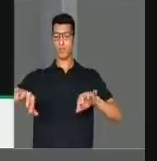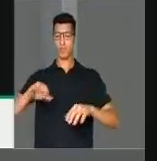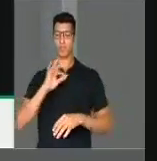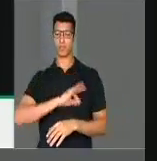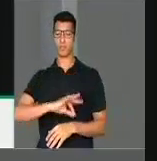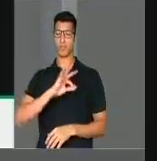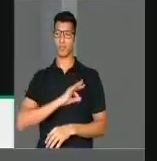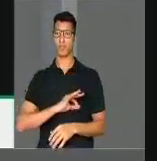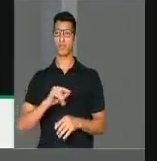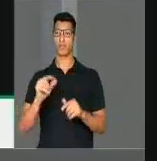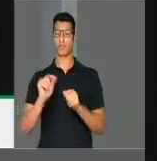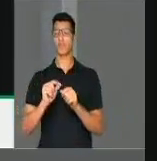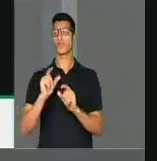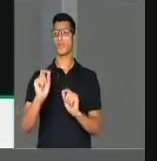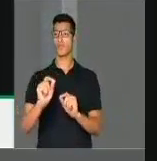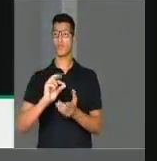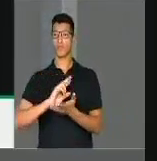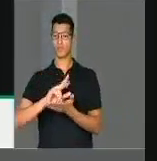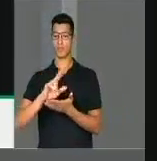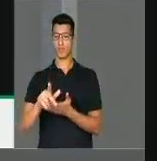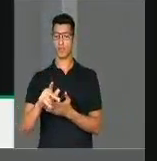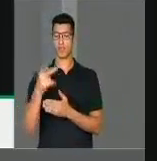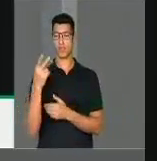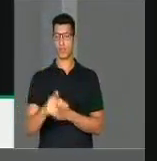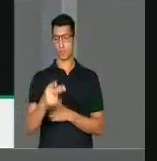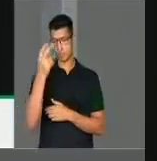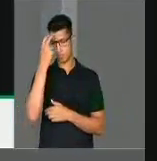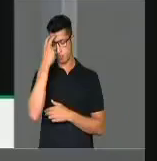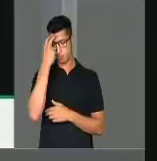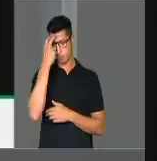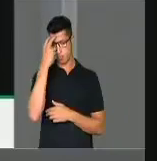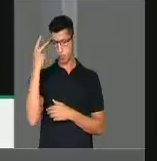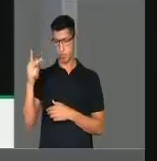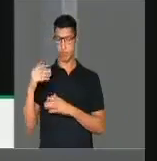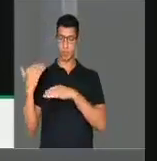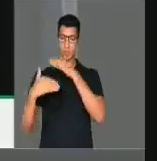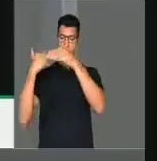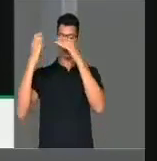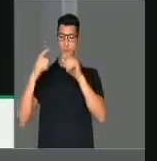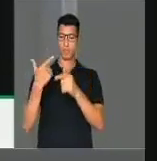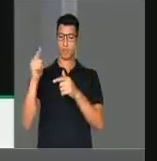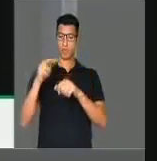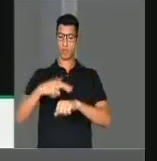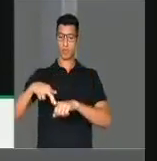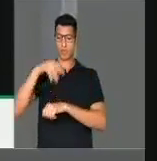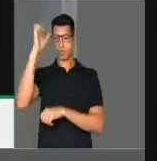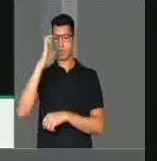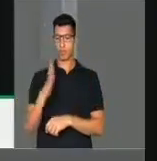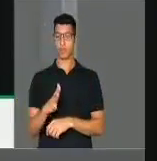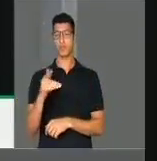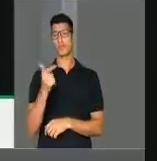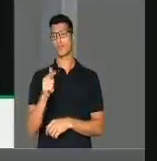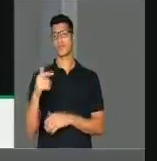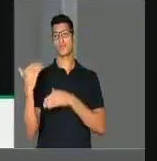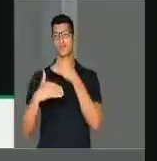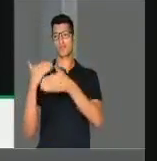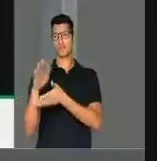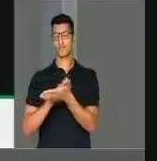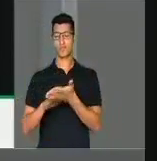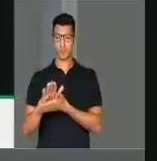divisão de renda, fazendo com que muitas dessas culturas lá desenvolvidas, que em outras regiões do Brasil não